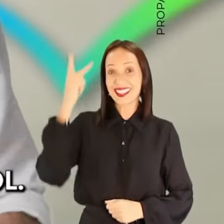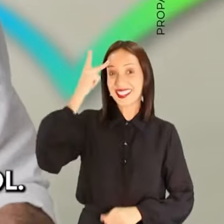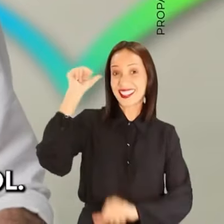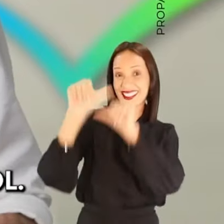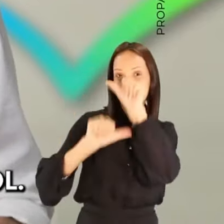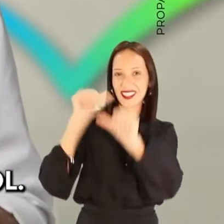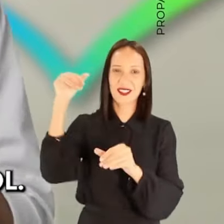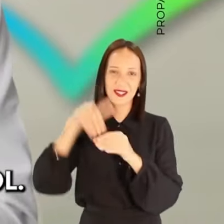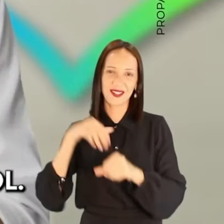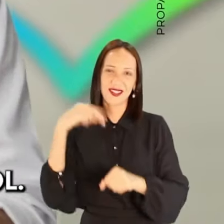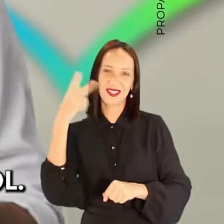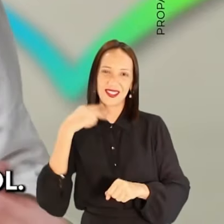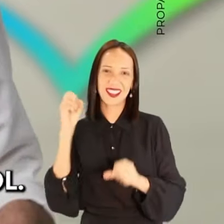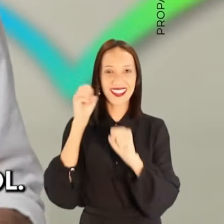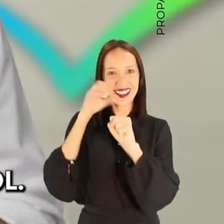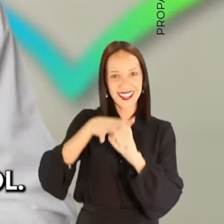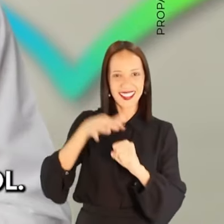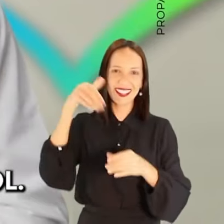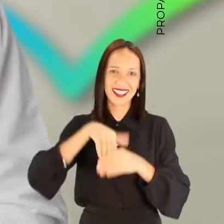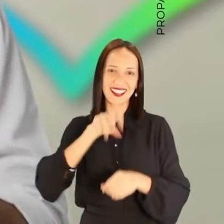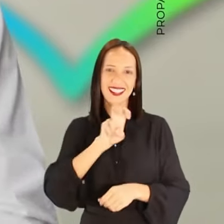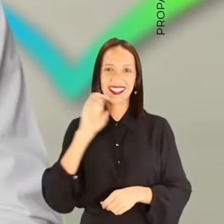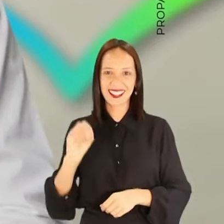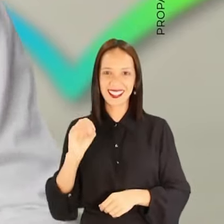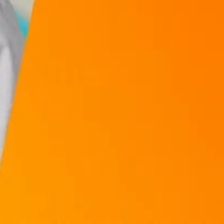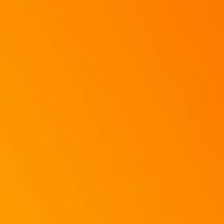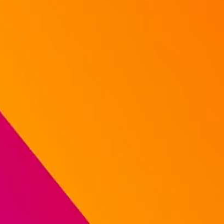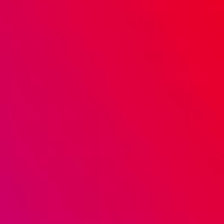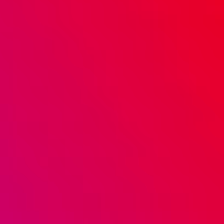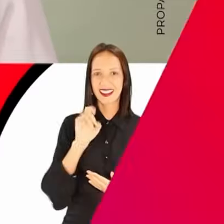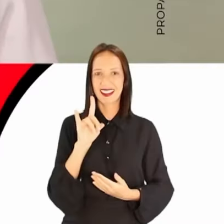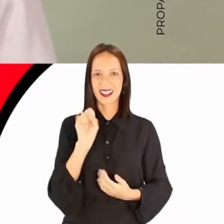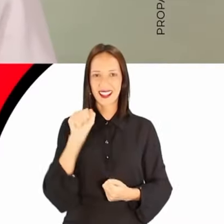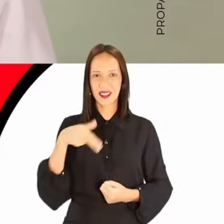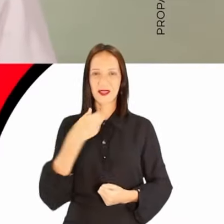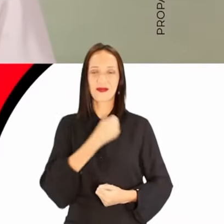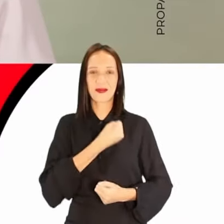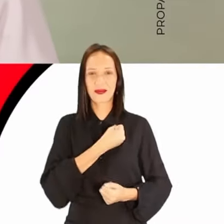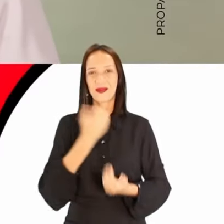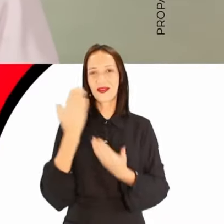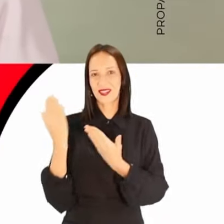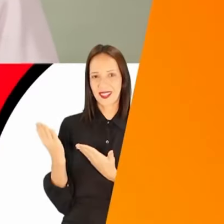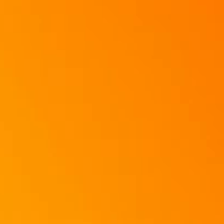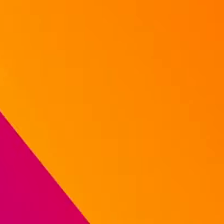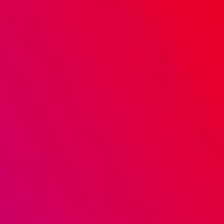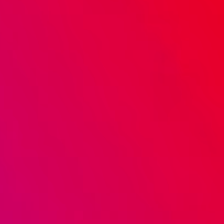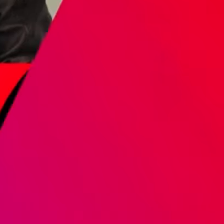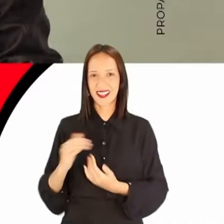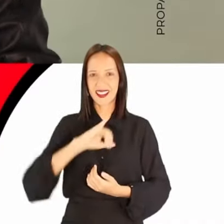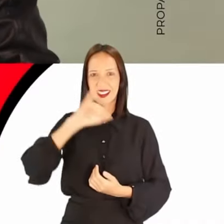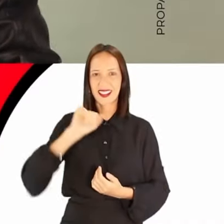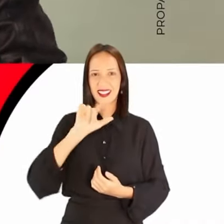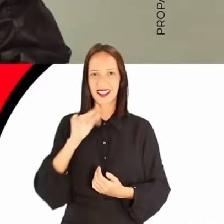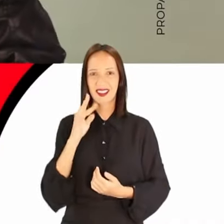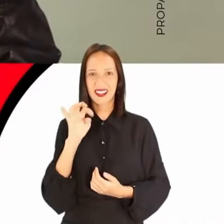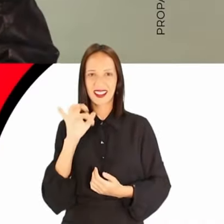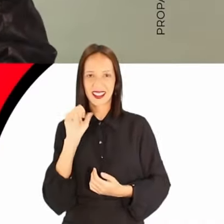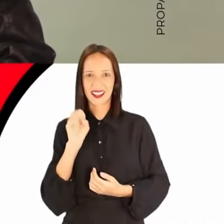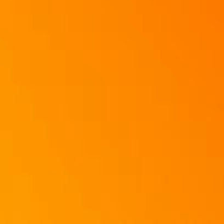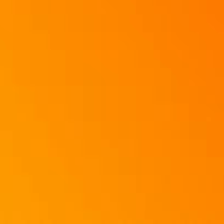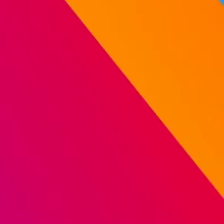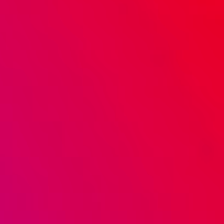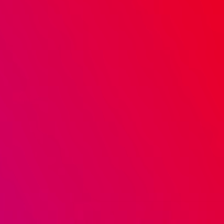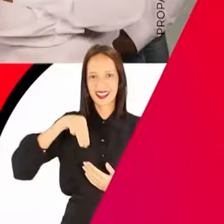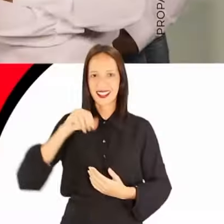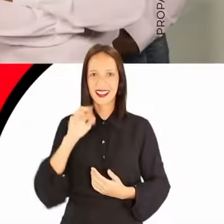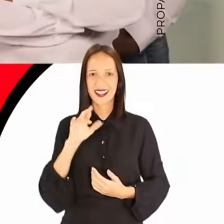Para mudar São Paulo, vote nos vereadores do PSOL. Vote 50. Edson Silva, 50-0-21. J.R. Freita, 50-0-0